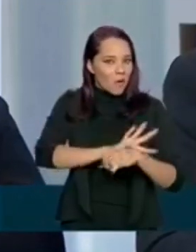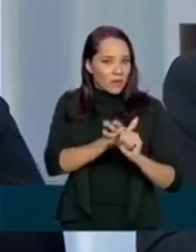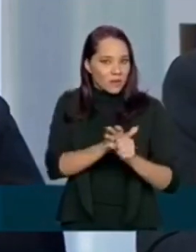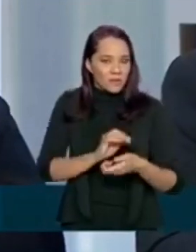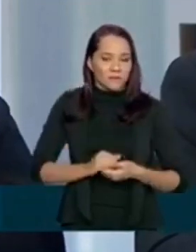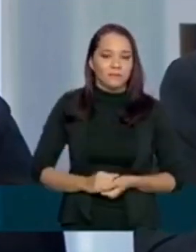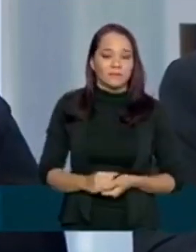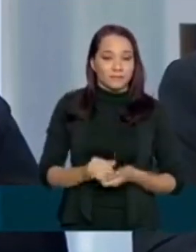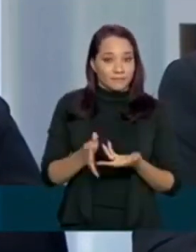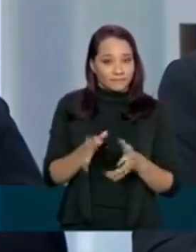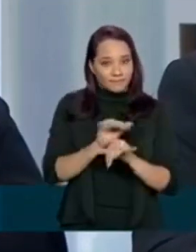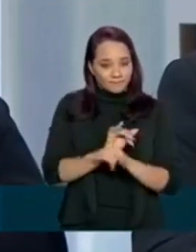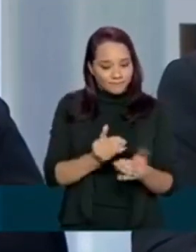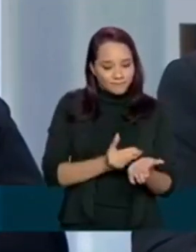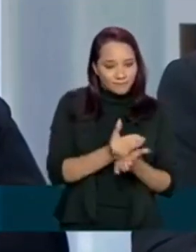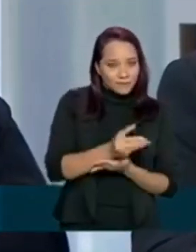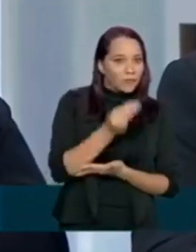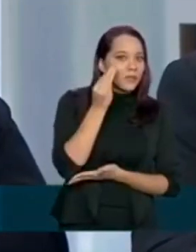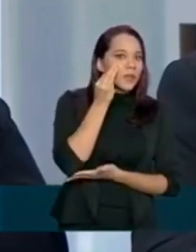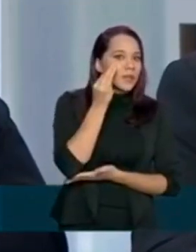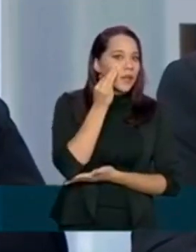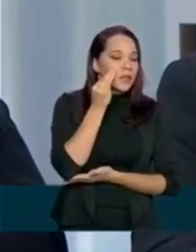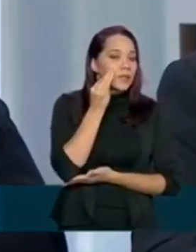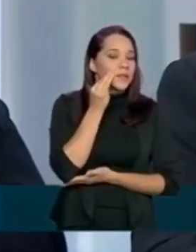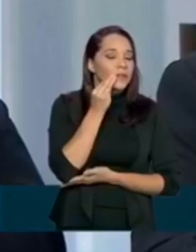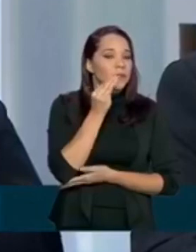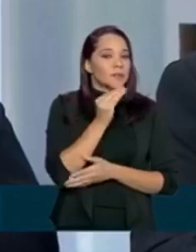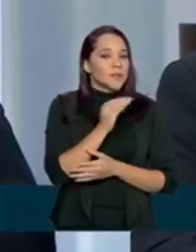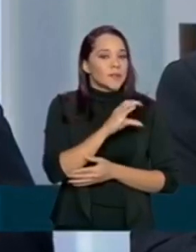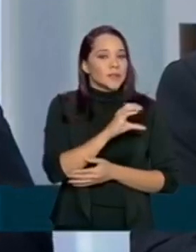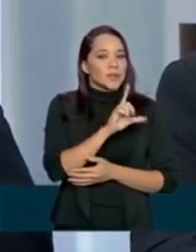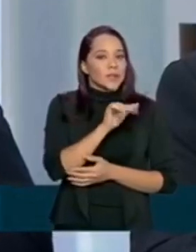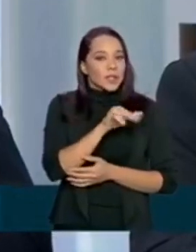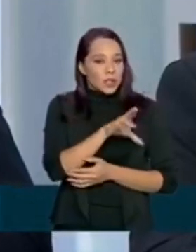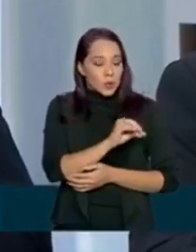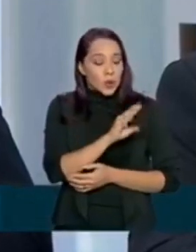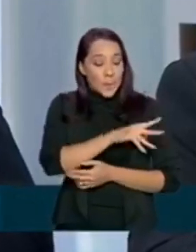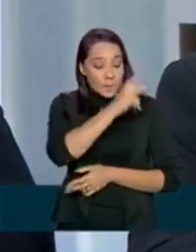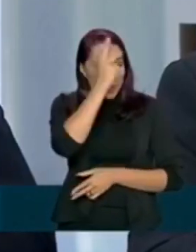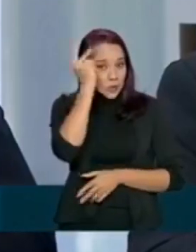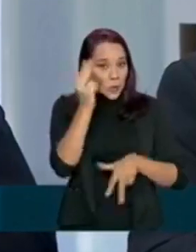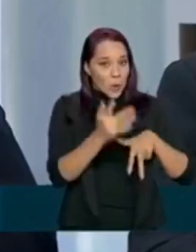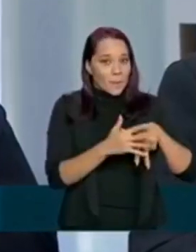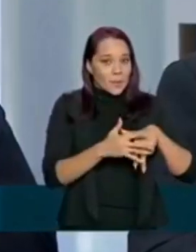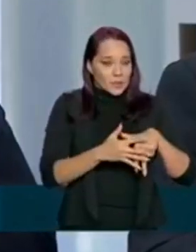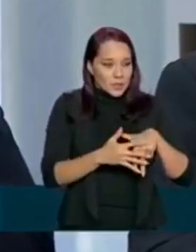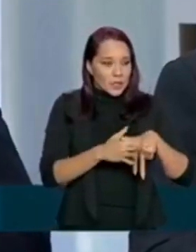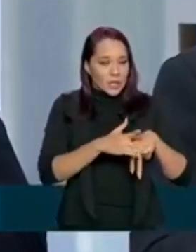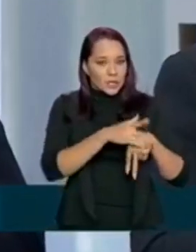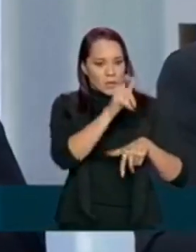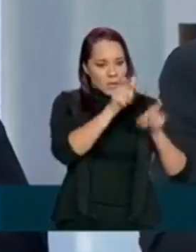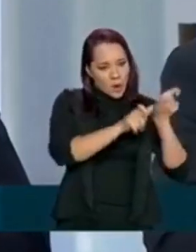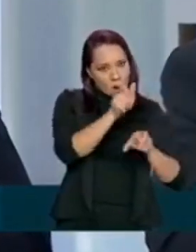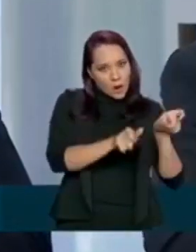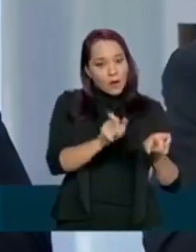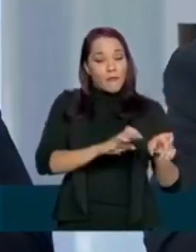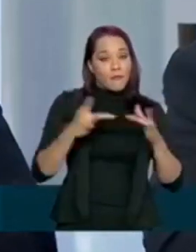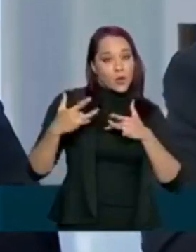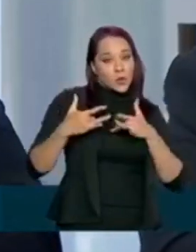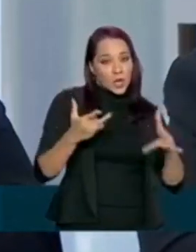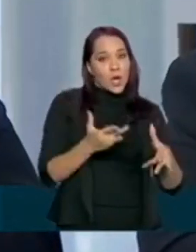dado isso nós partimos para os testes clínicos ou seja testes com pacientes leva e pesquisas com pacientes com